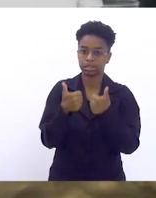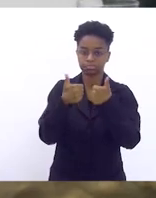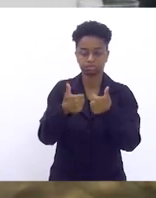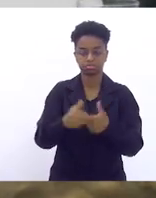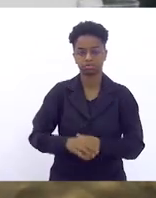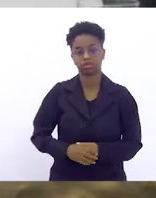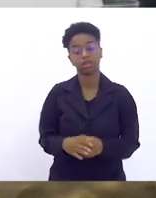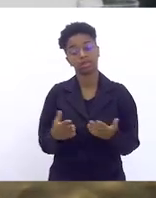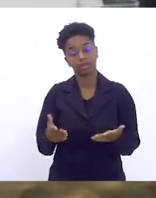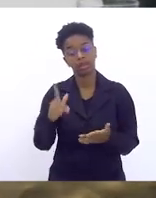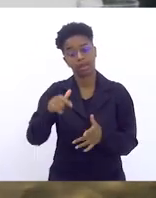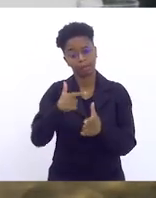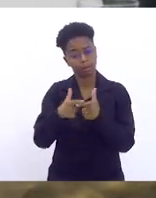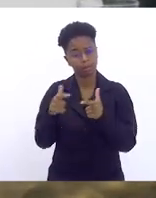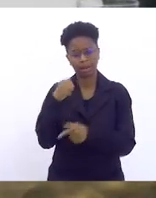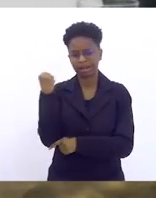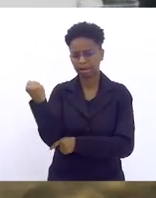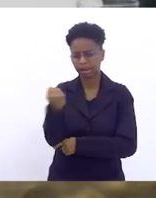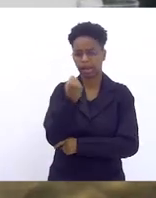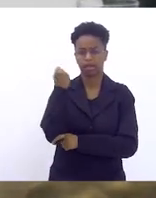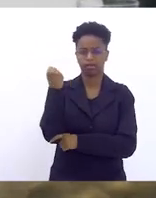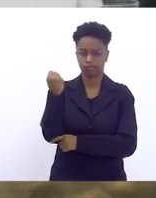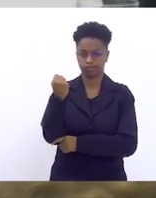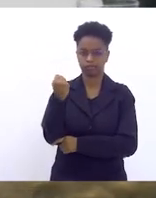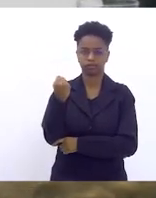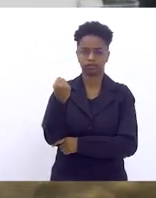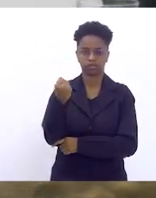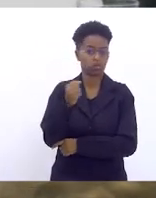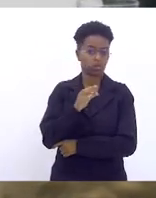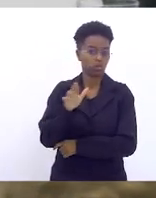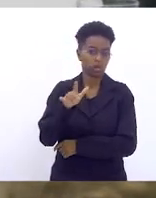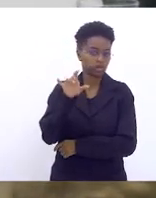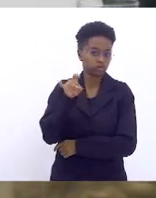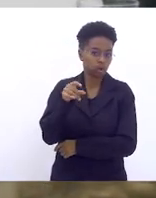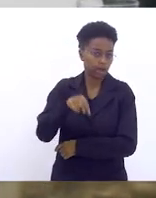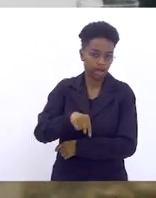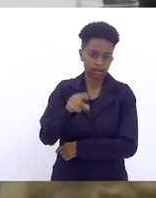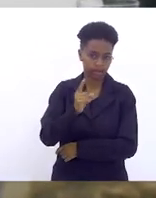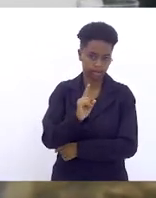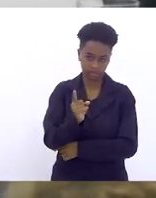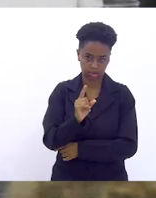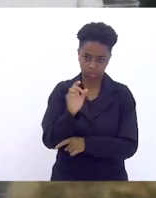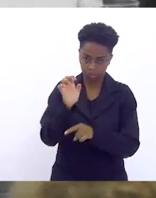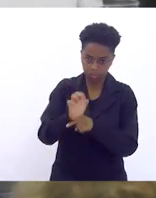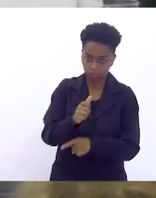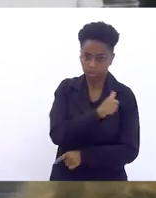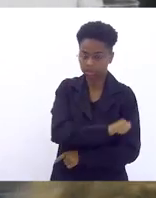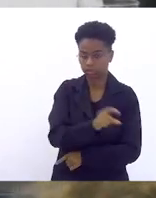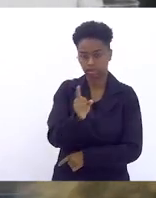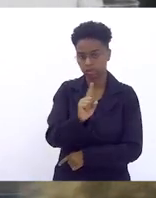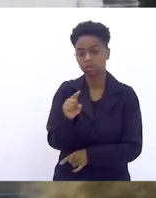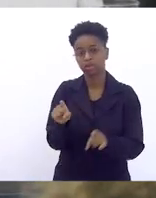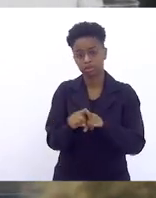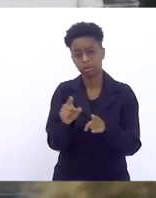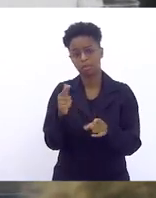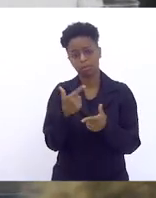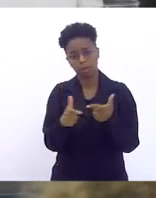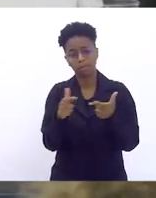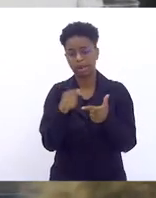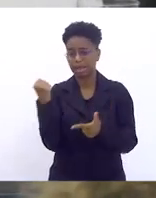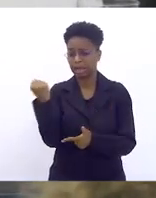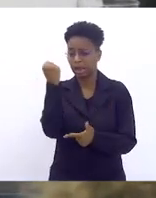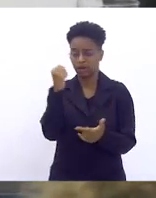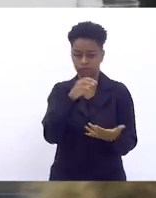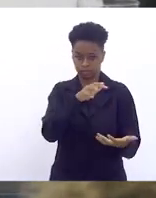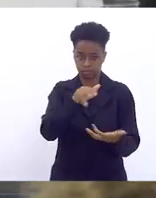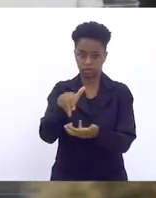Esse é um problema gravíssimo não só aqui no caso do nosso Estado mas é um problema grave sobretudo no